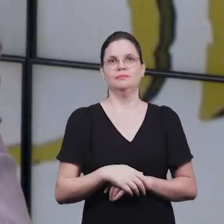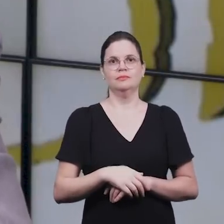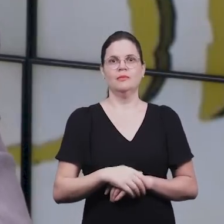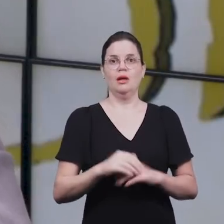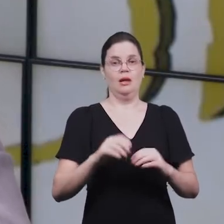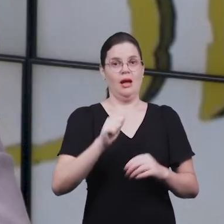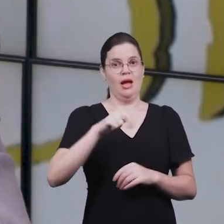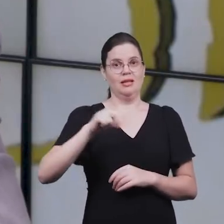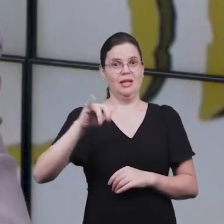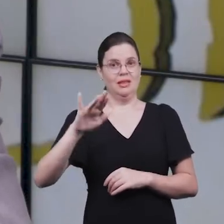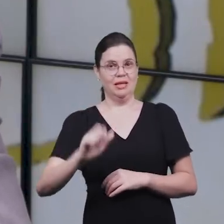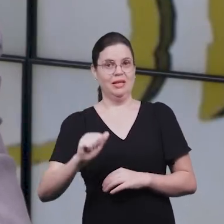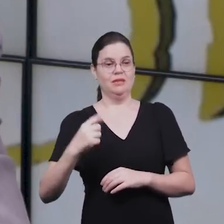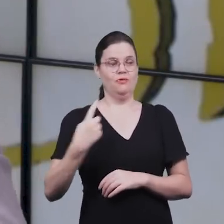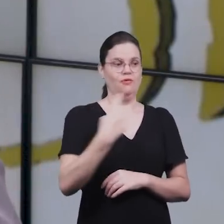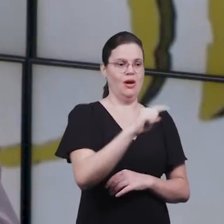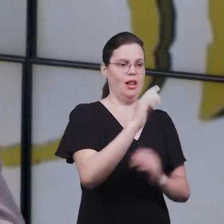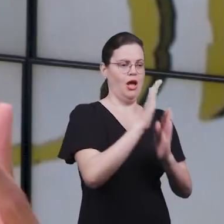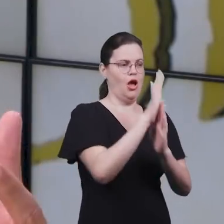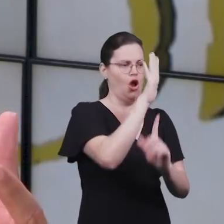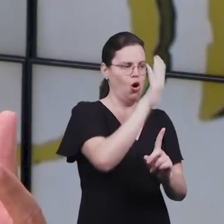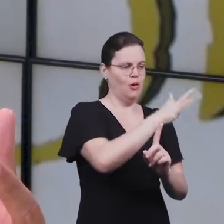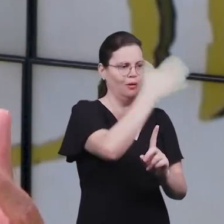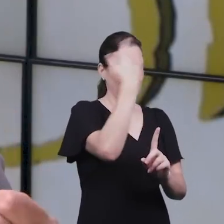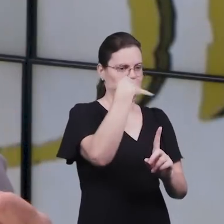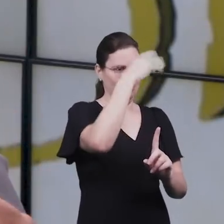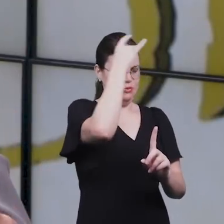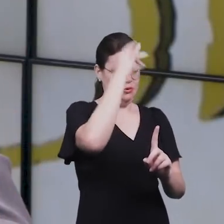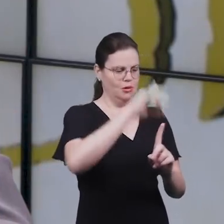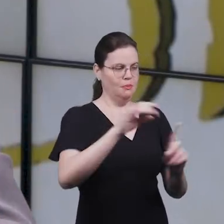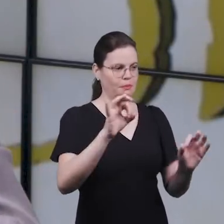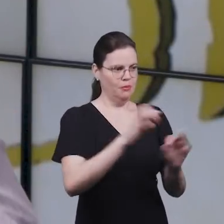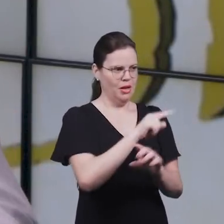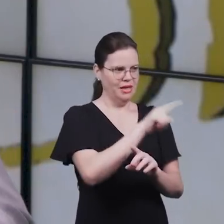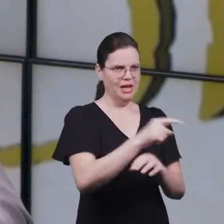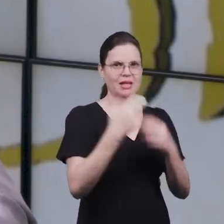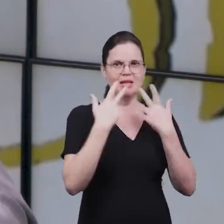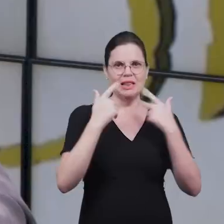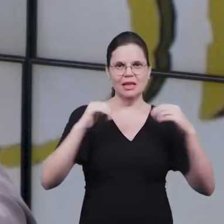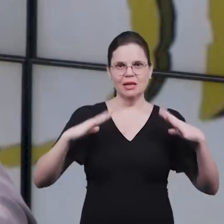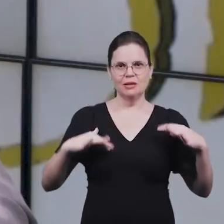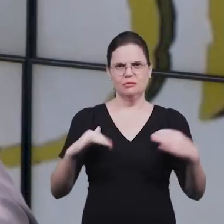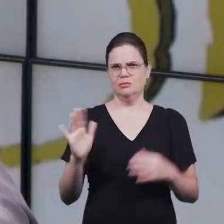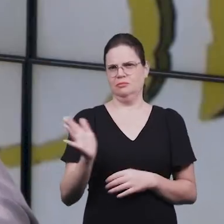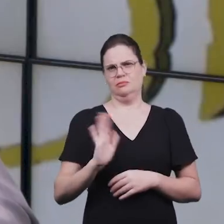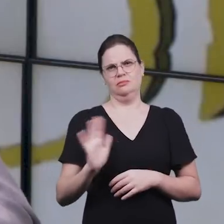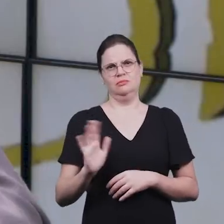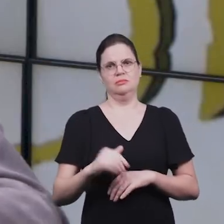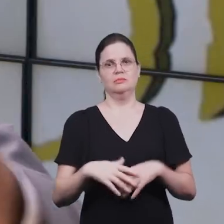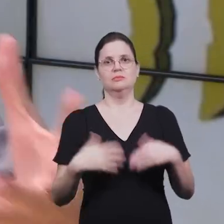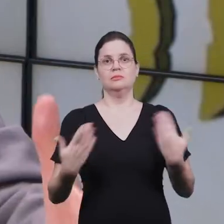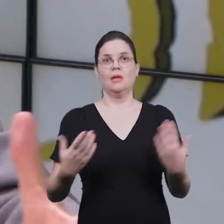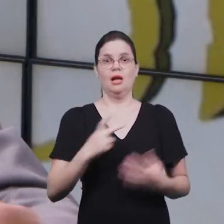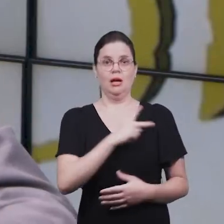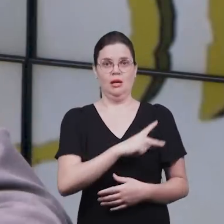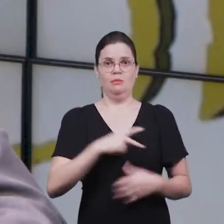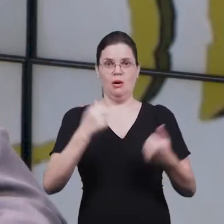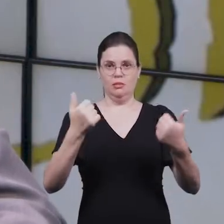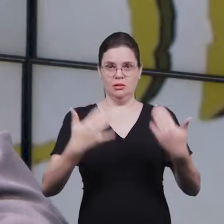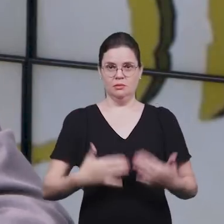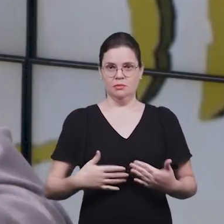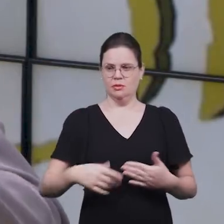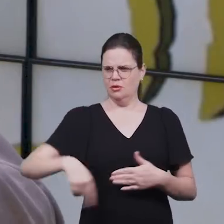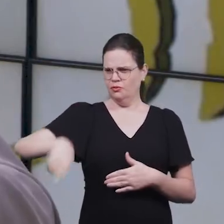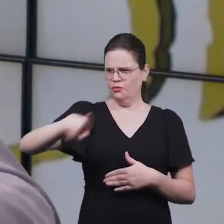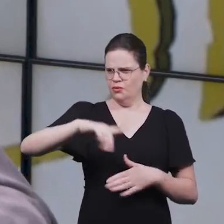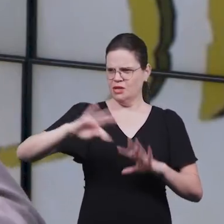foi batizado e não falou em línguas. E tem um texto muito bom de Paulo, que ele fala assim, falam todos em línguas?